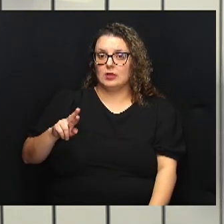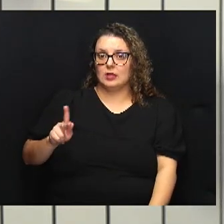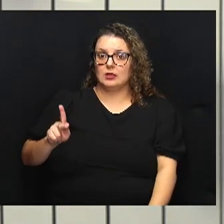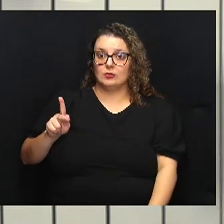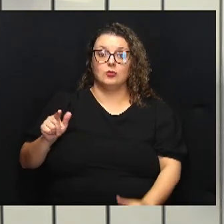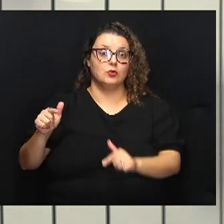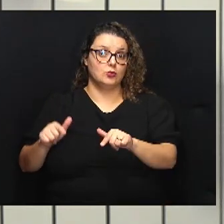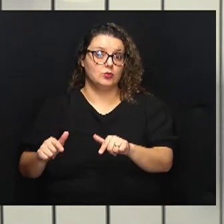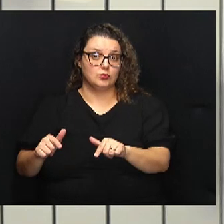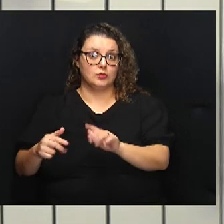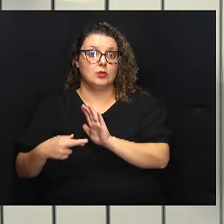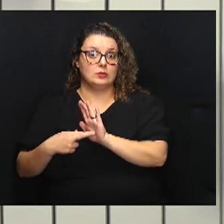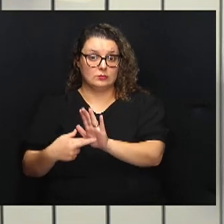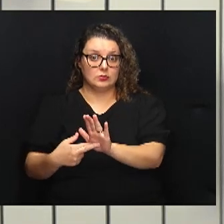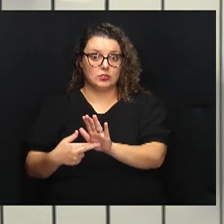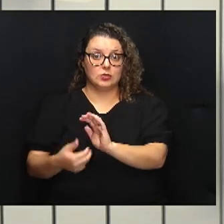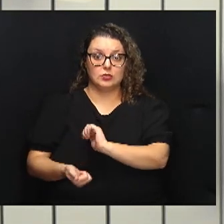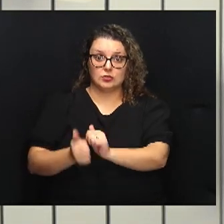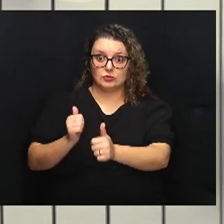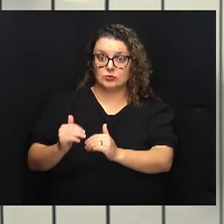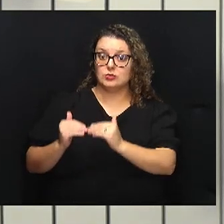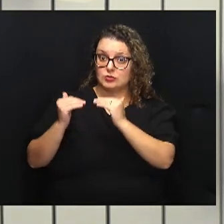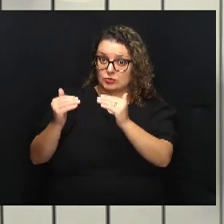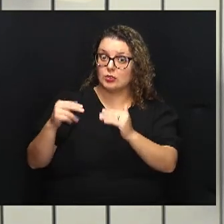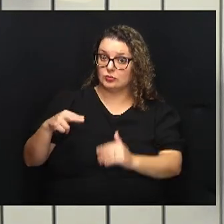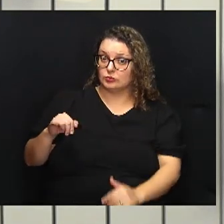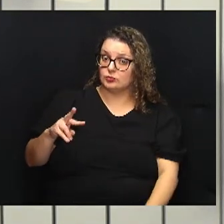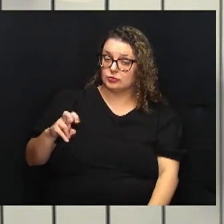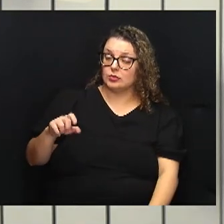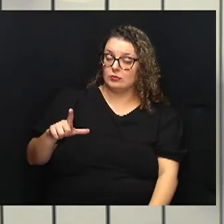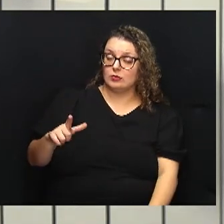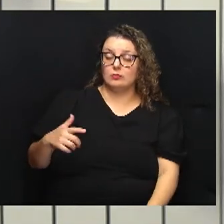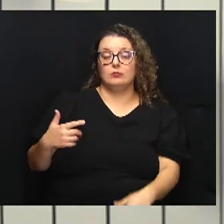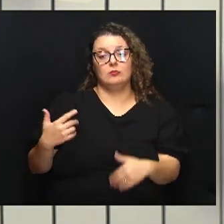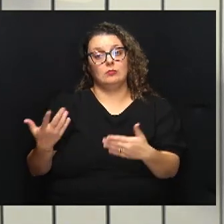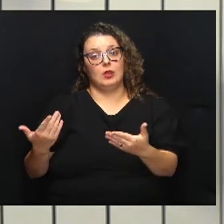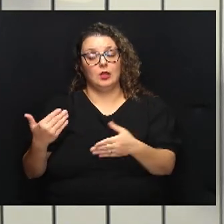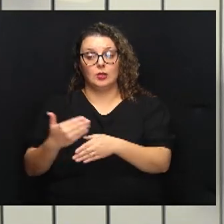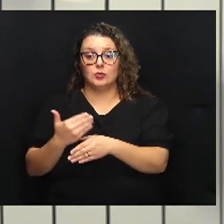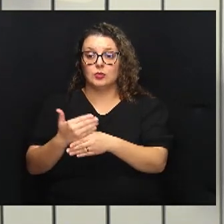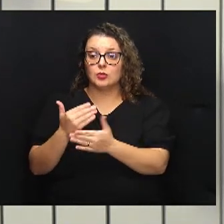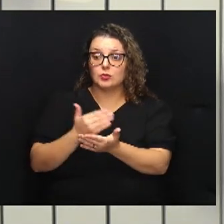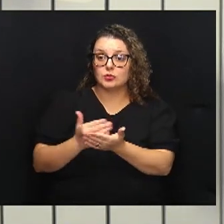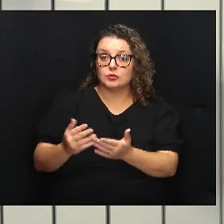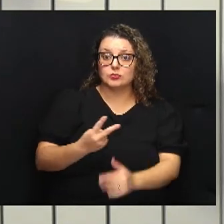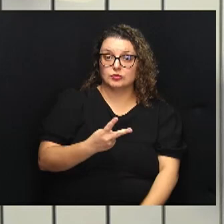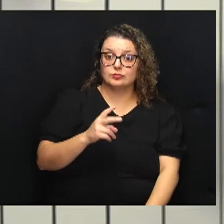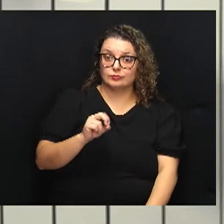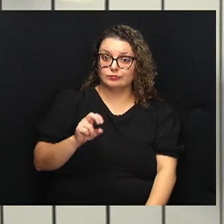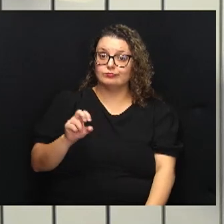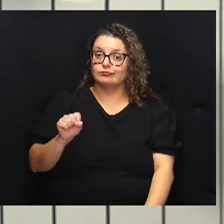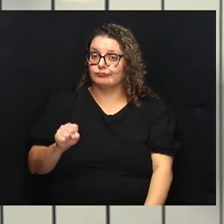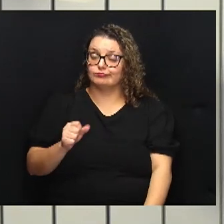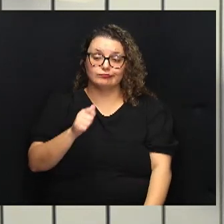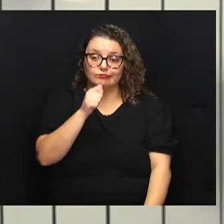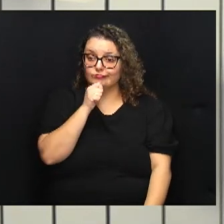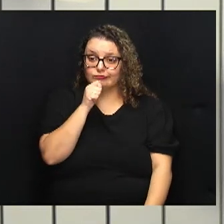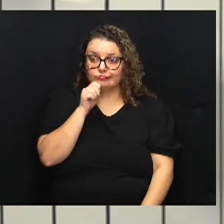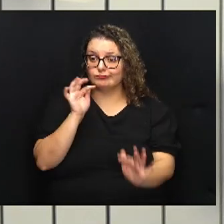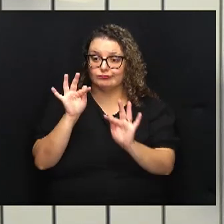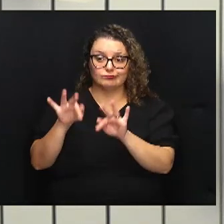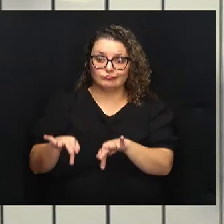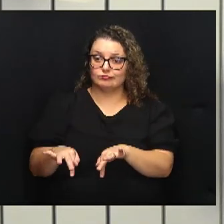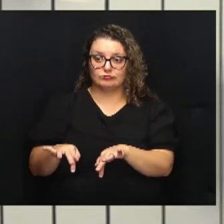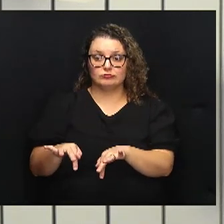de referência para atletas de alto nível. No entanto, as obras que começaram em 2008 ainda não foram